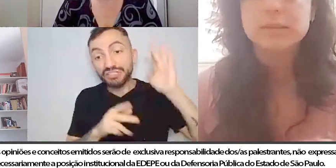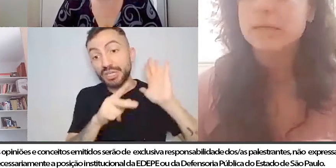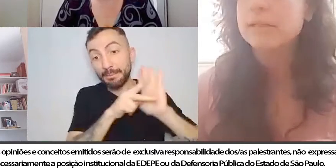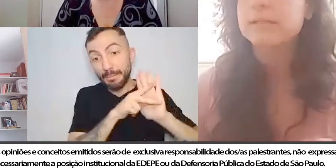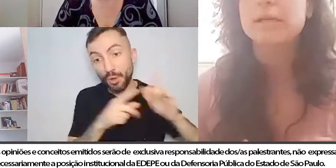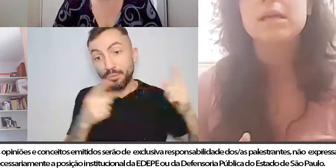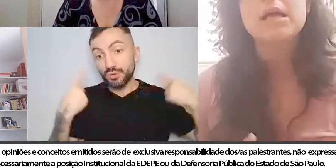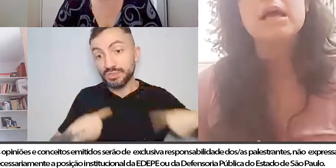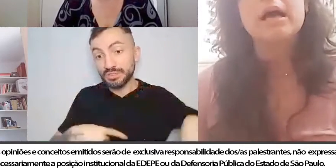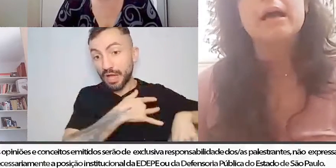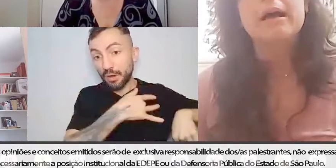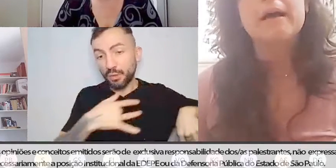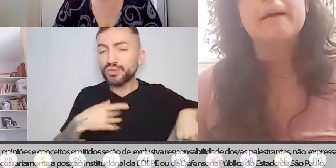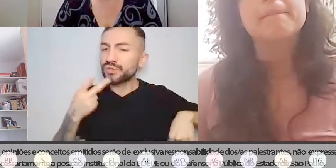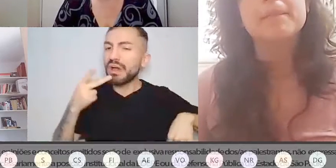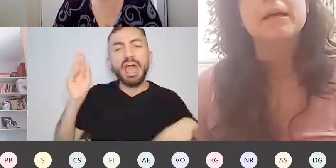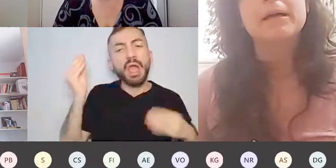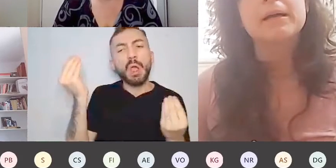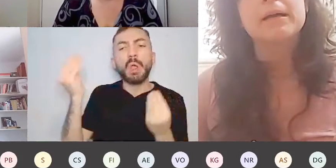uso de substância,